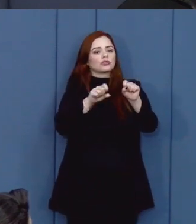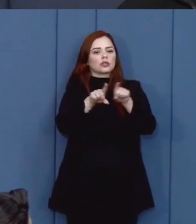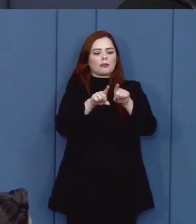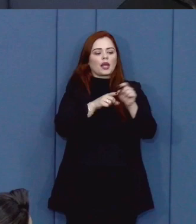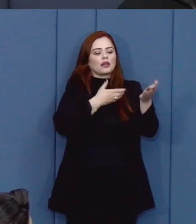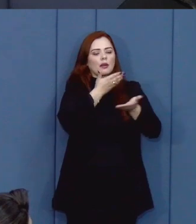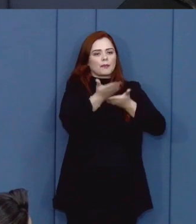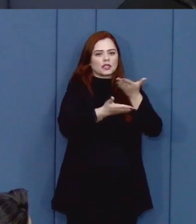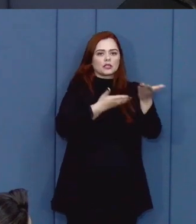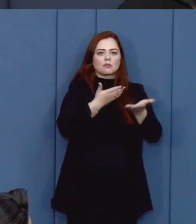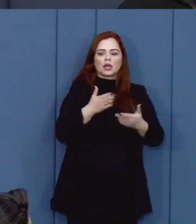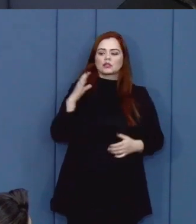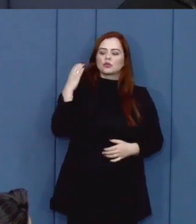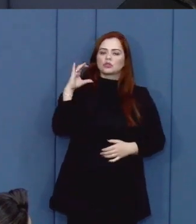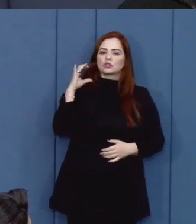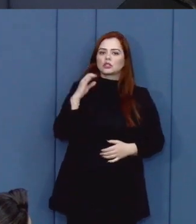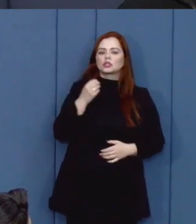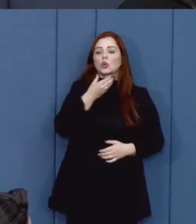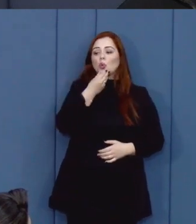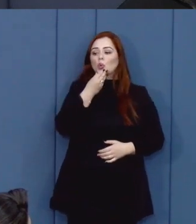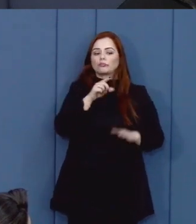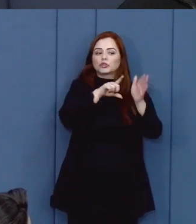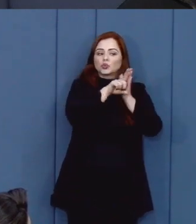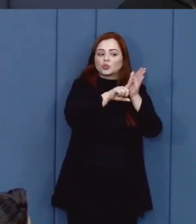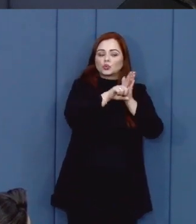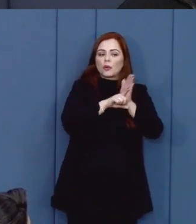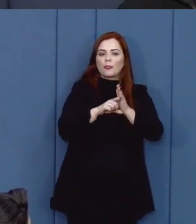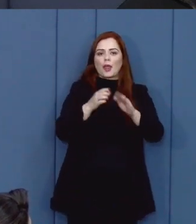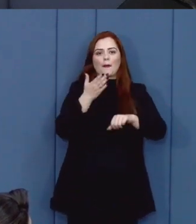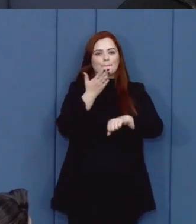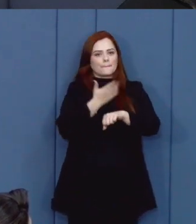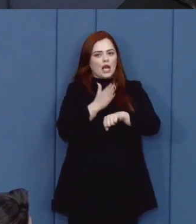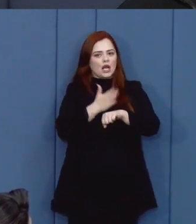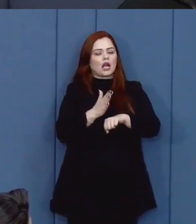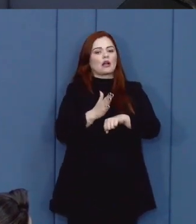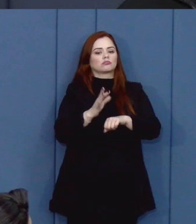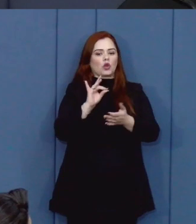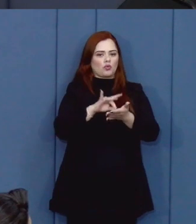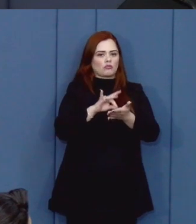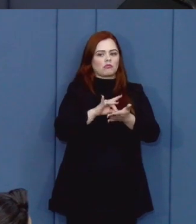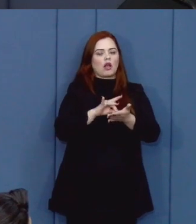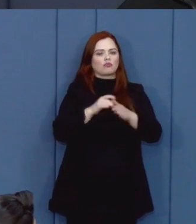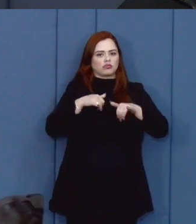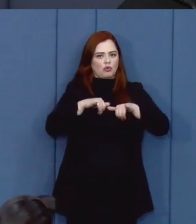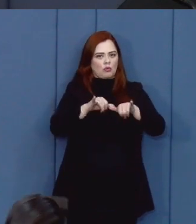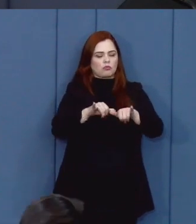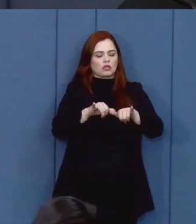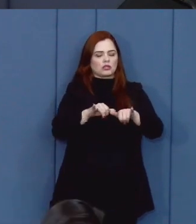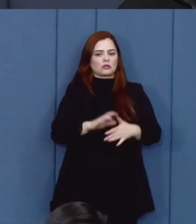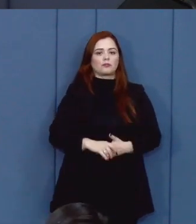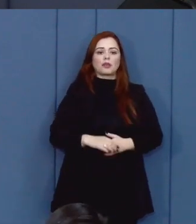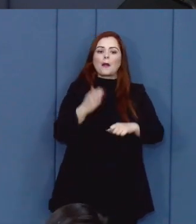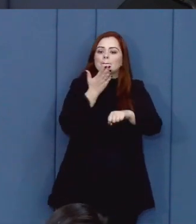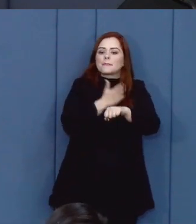contando fortemente com a participação de cientistas e pesquisadores, práticas leais de comércio, aplicações